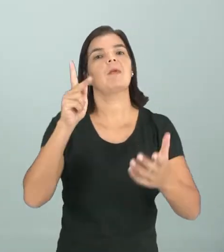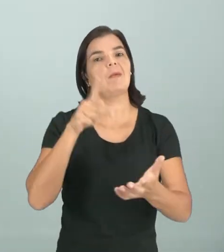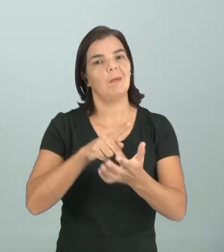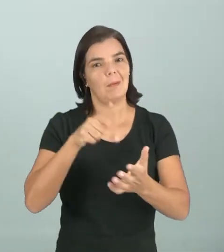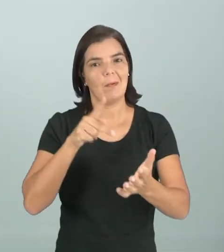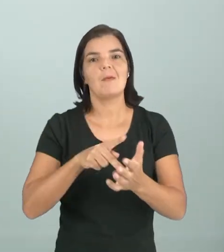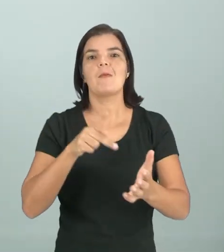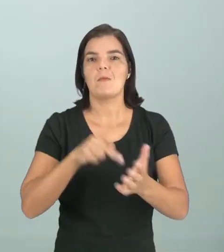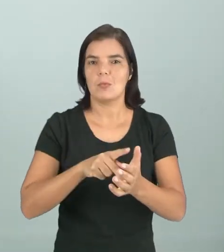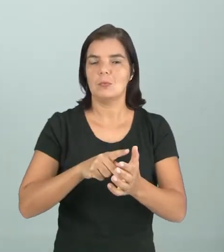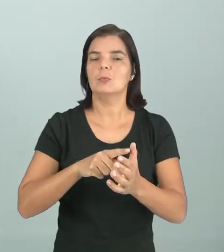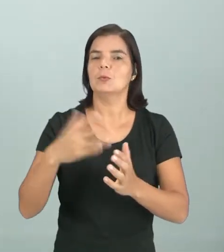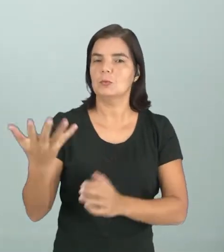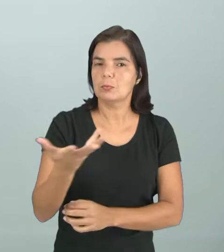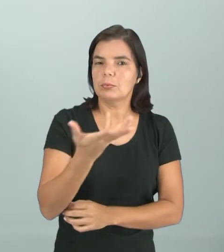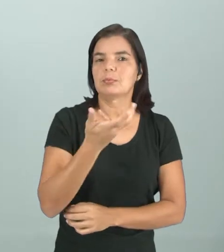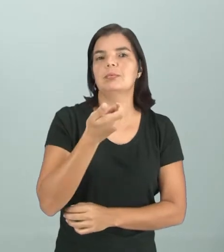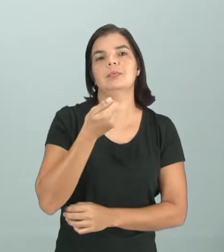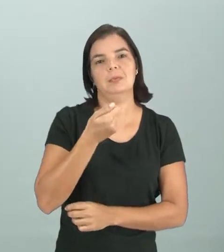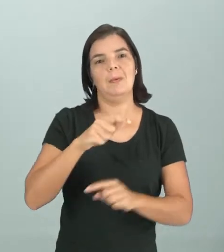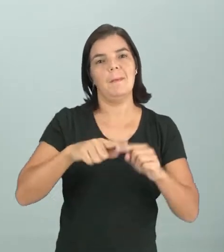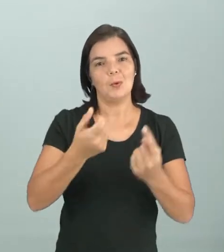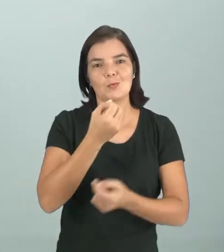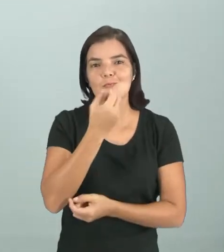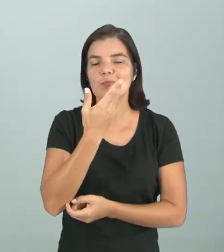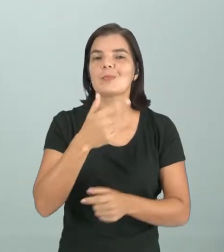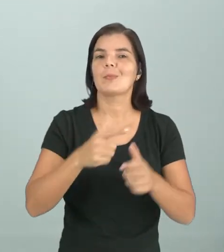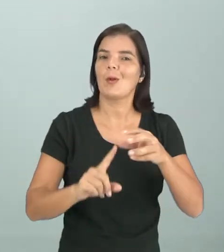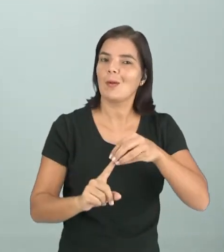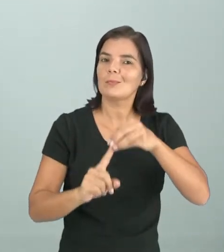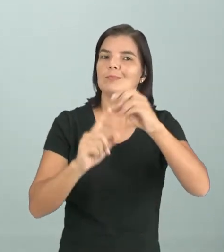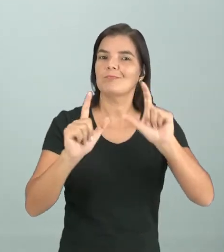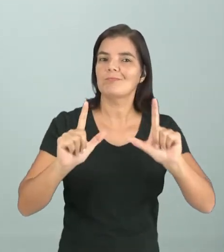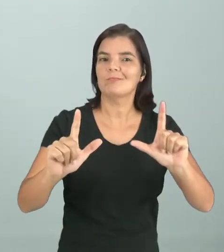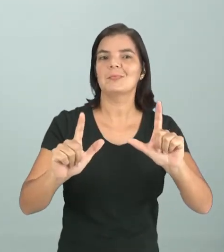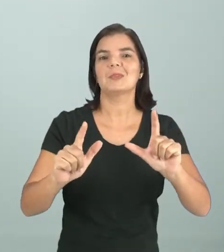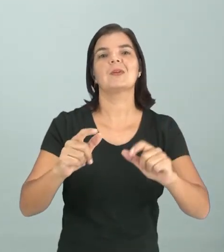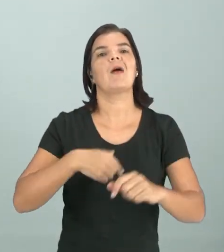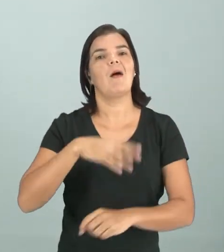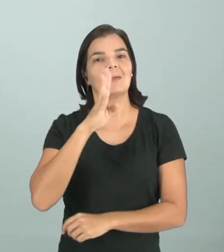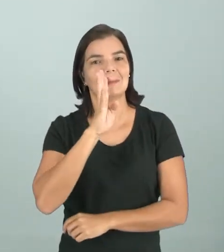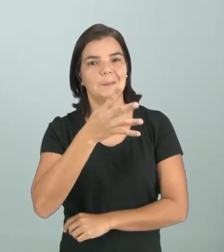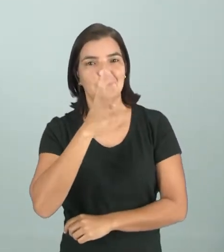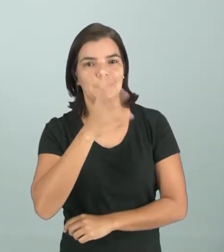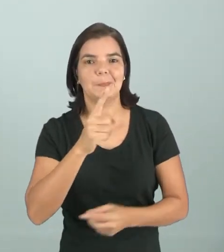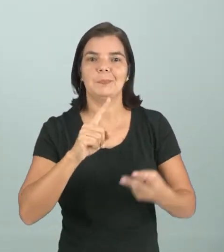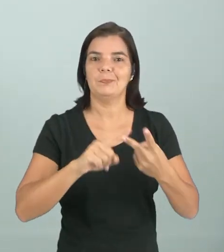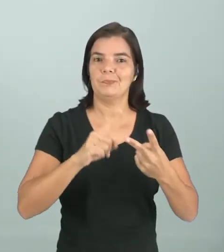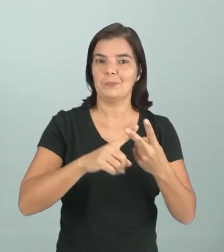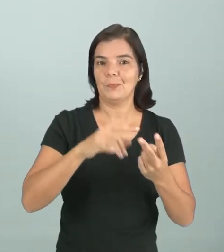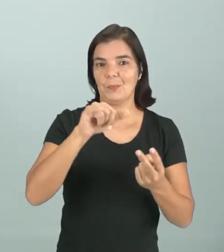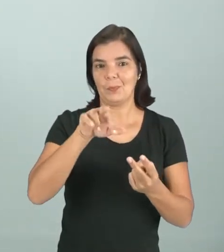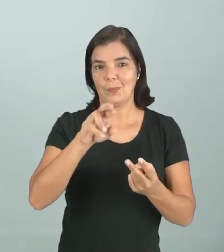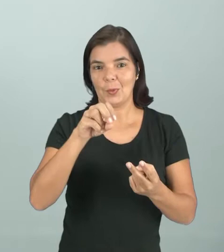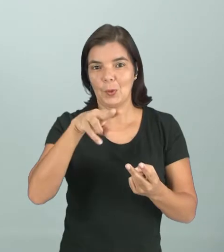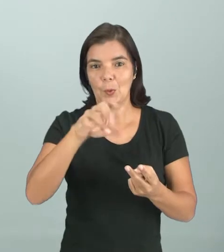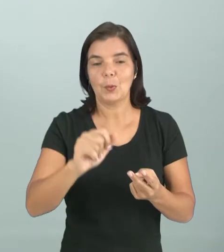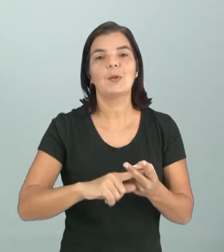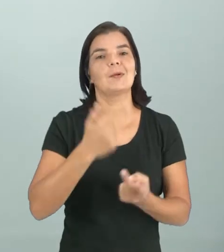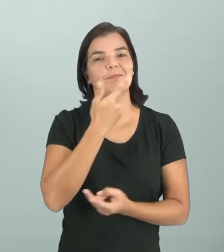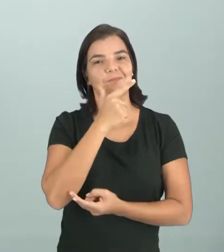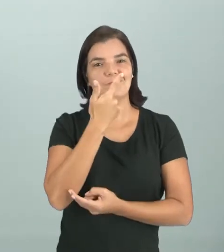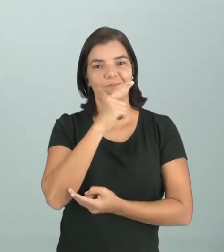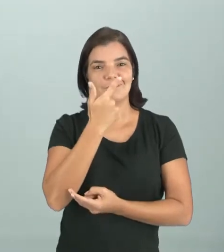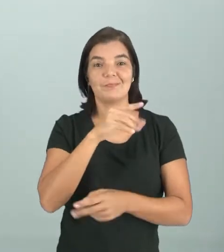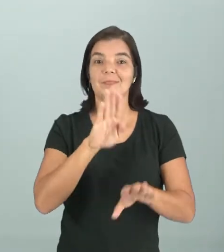tem que ser muito efetivo, muito bom, para conseguir em uma única tela promover a crítica, promover a ironia, o humor